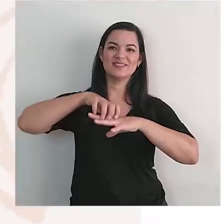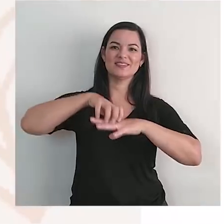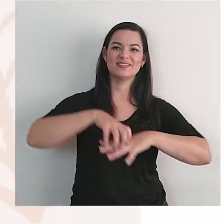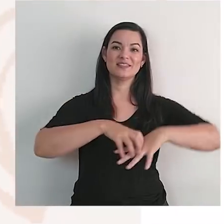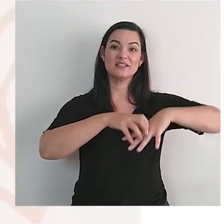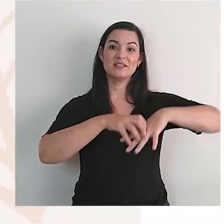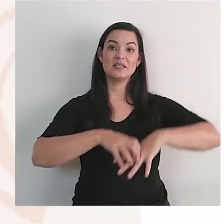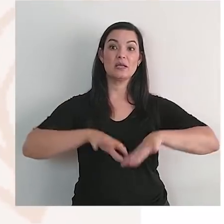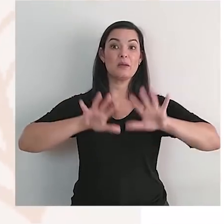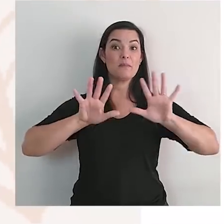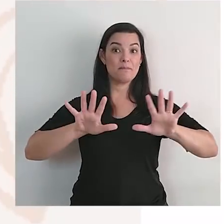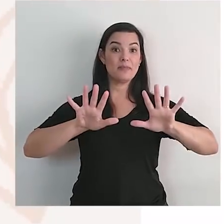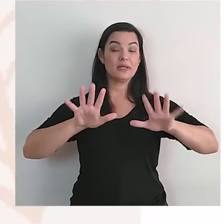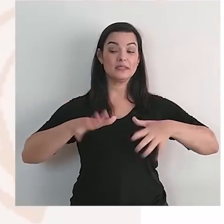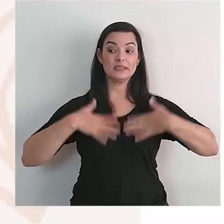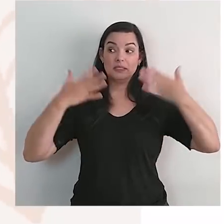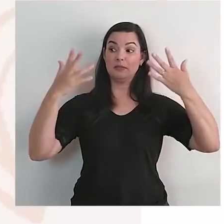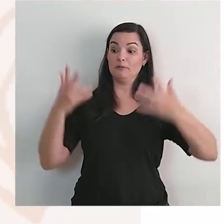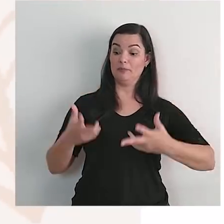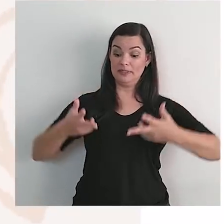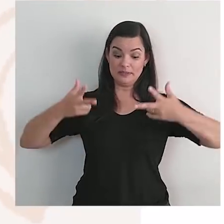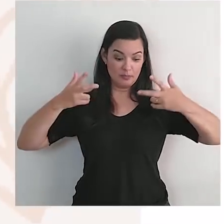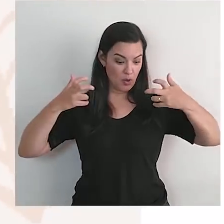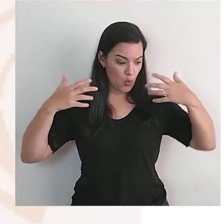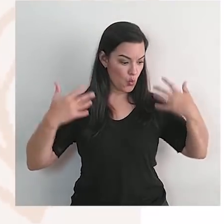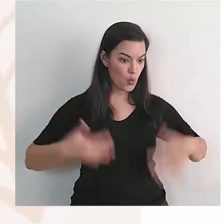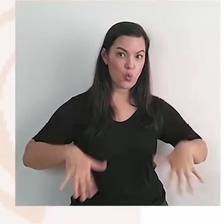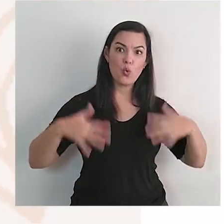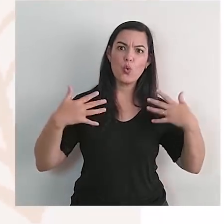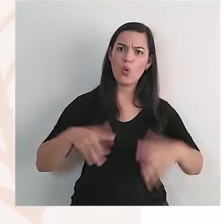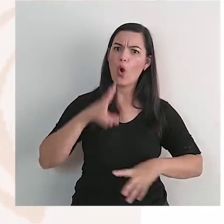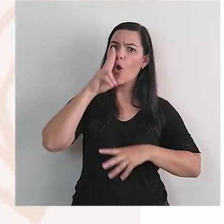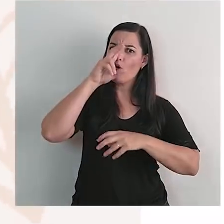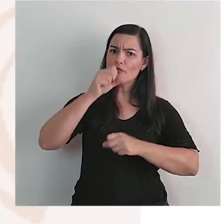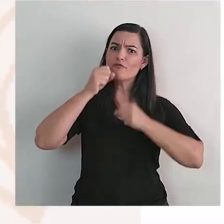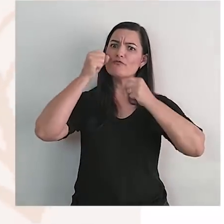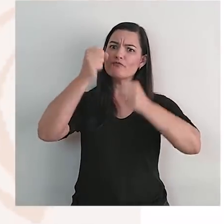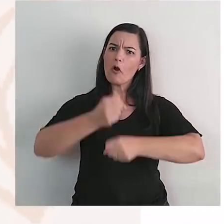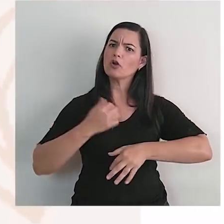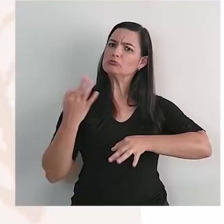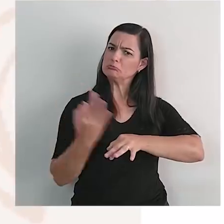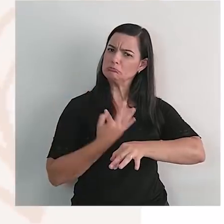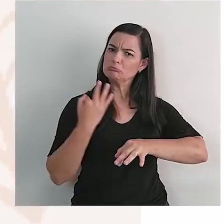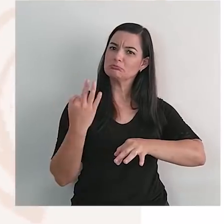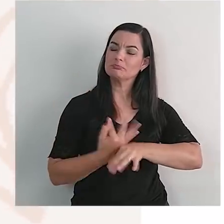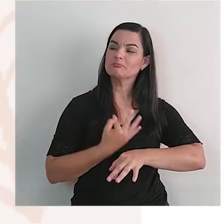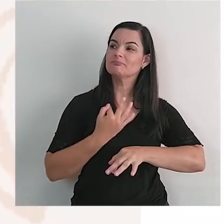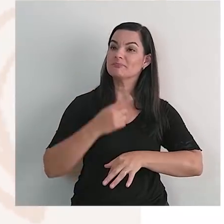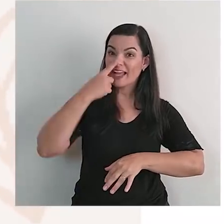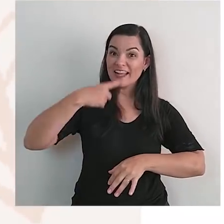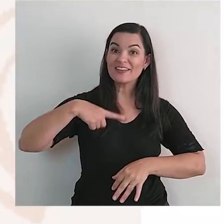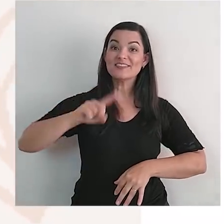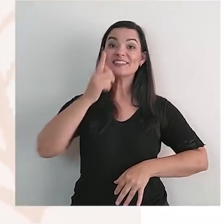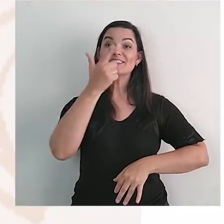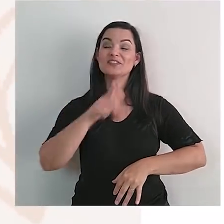aranha, mas quando viu que a teia resistiu, foi chamar